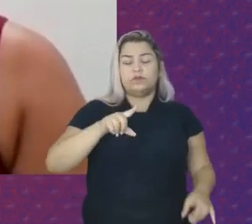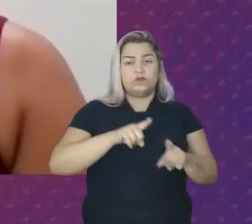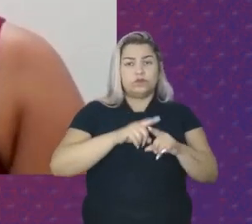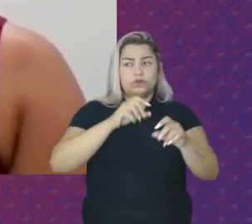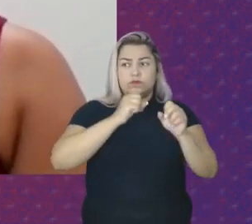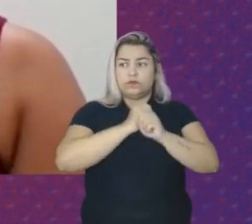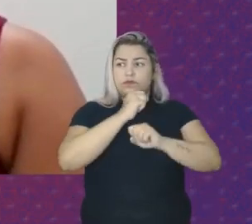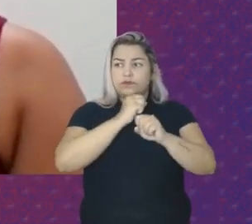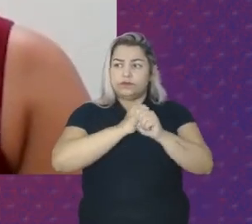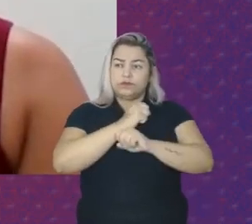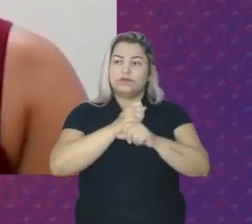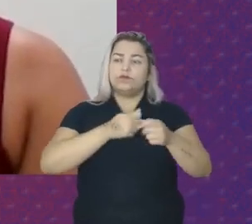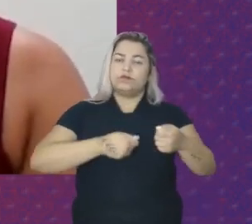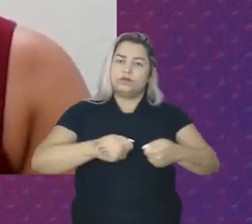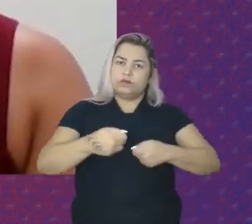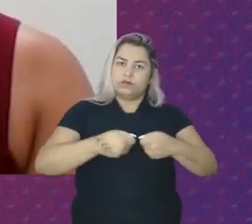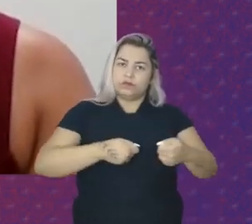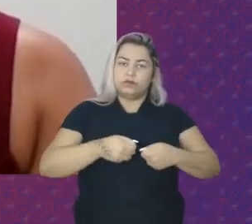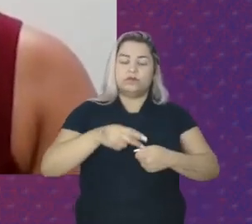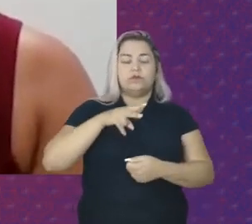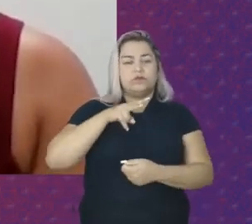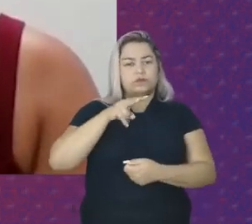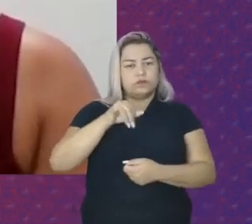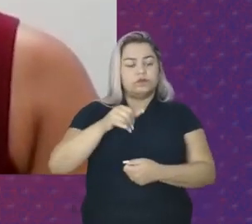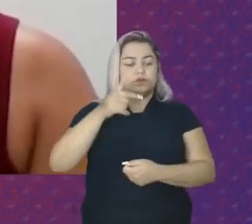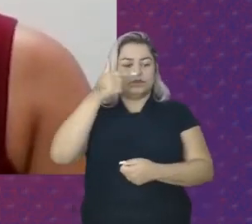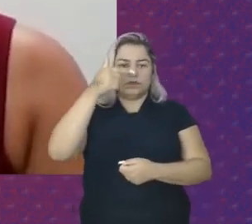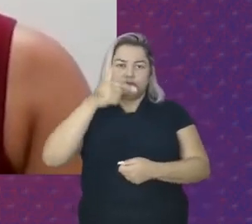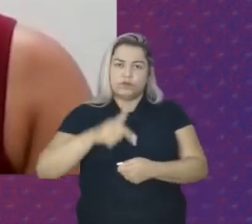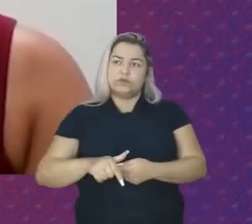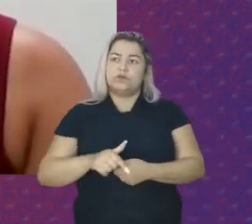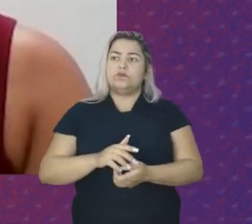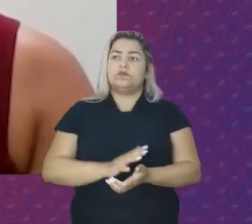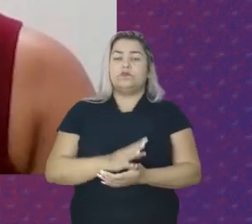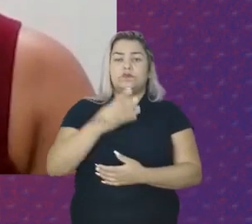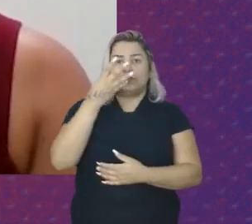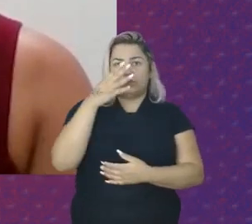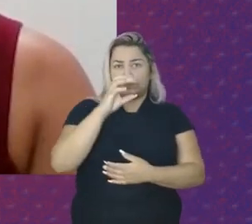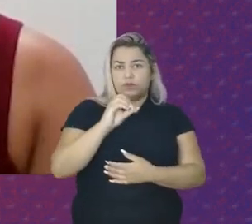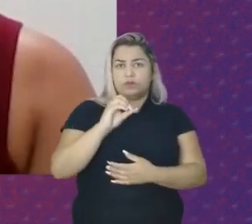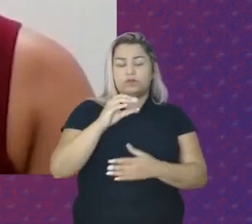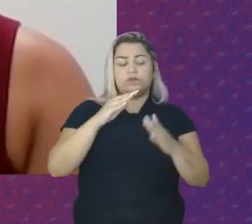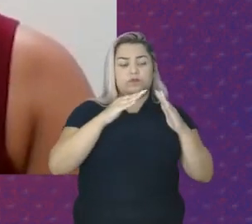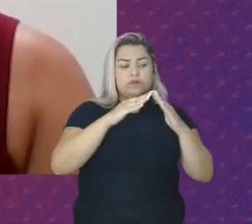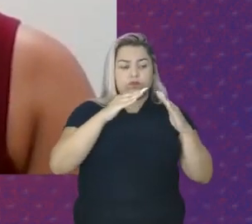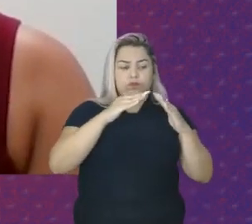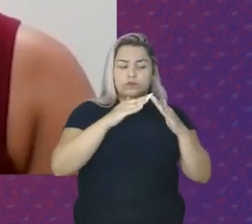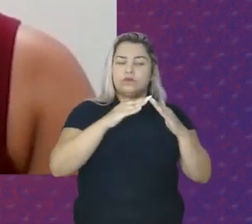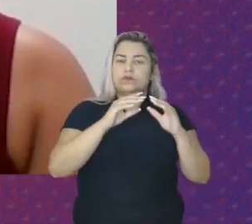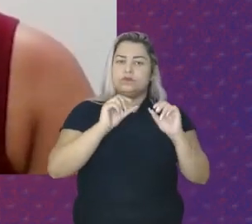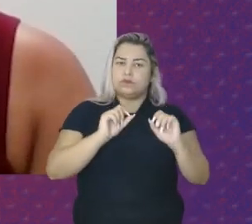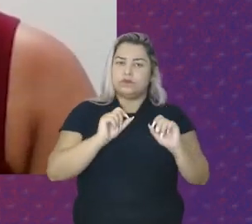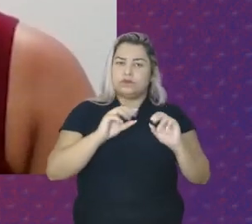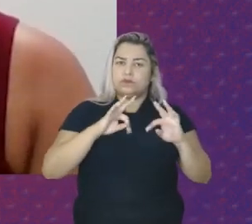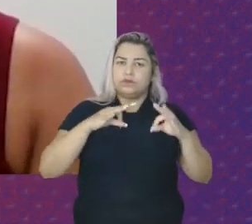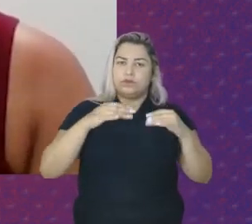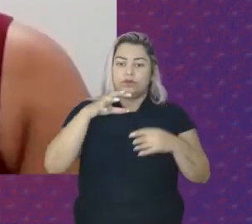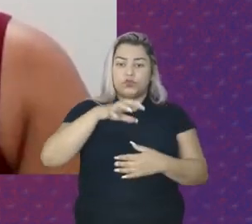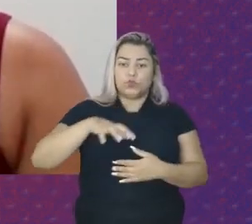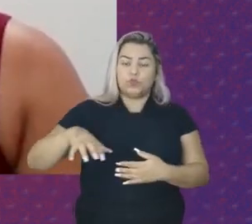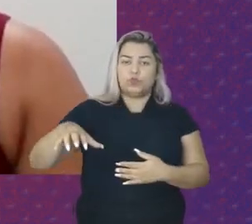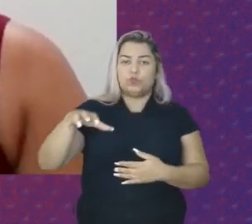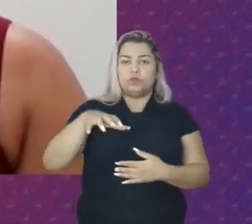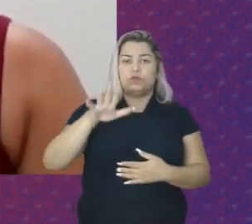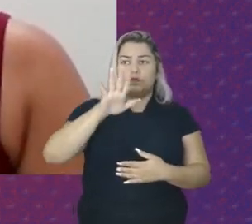construindo essa articulação e vai garantir o orçamento para a construção de 40 casas da mulher brasileira, né, em todo o território